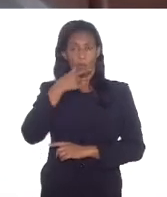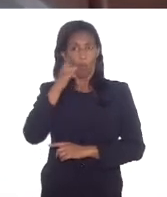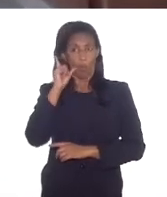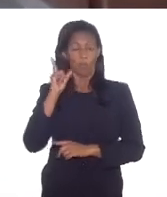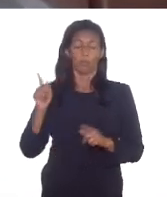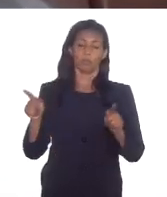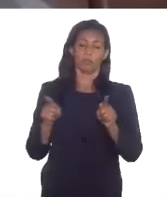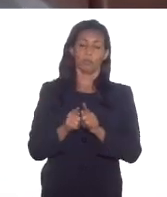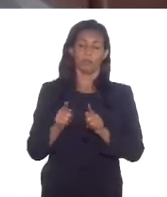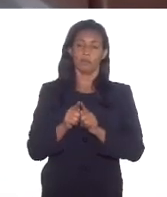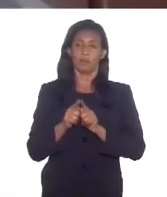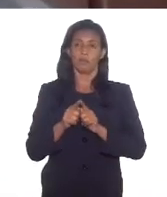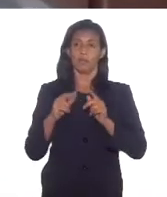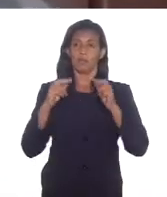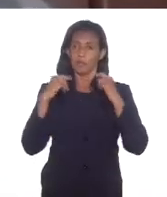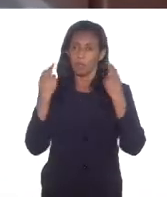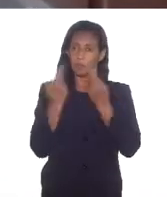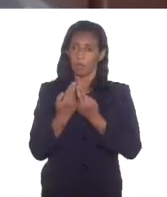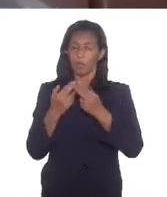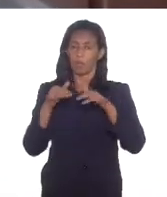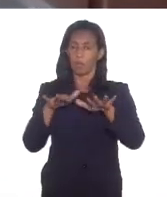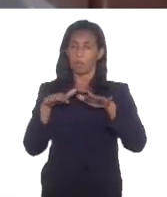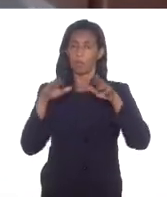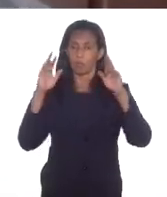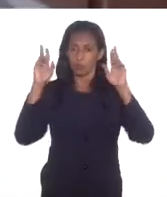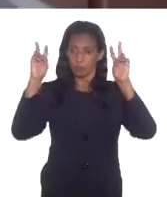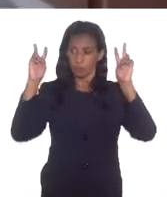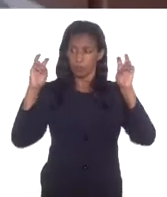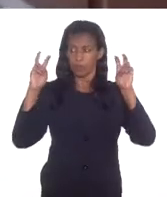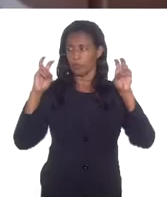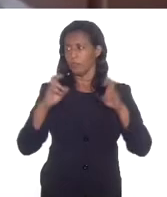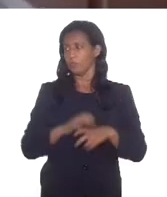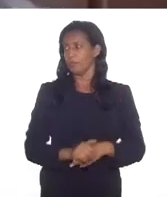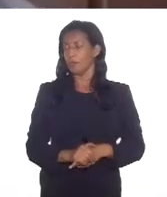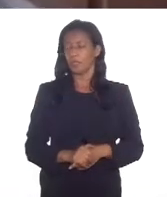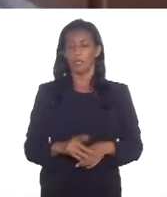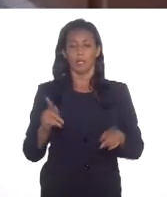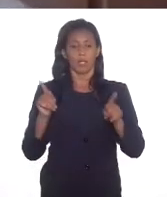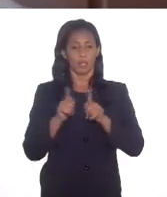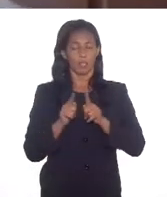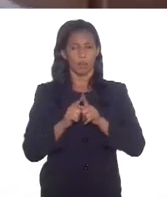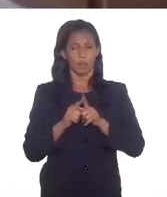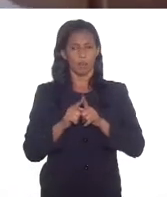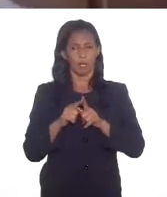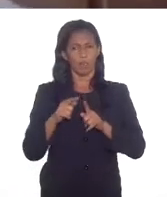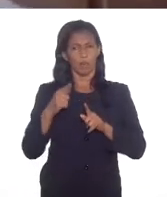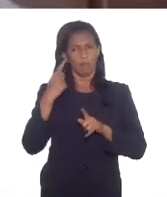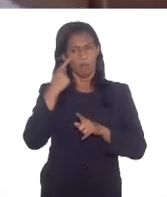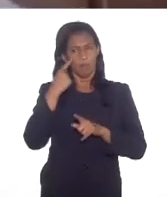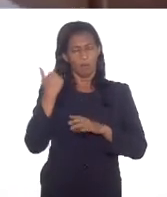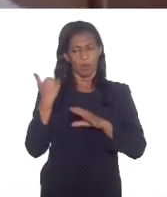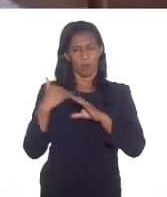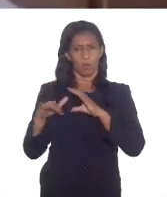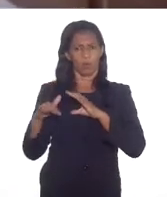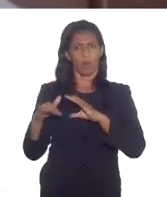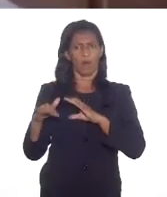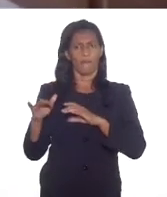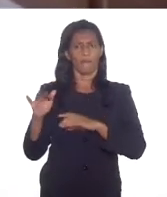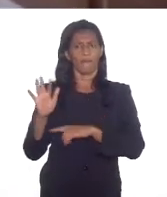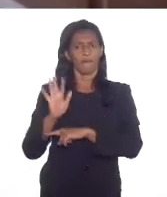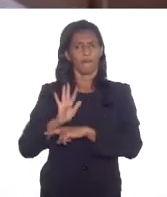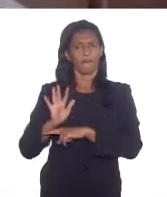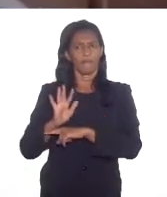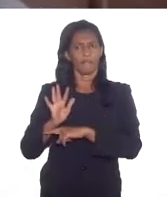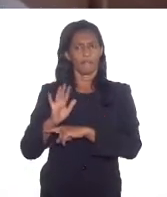também fazendo uma audiência pública sobre o tema, né, e nos enviou um vídeo, né, falando sobre